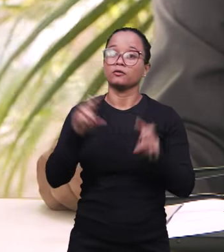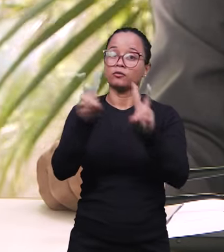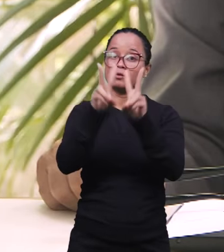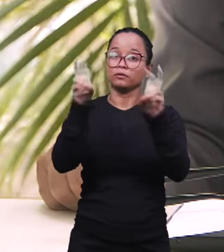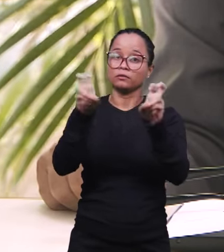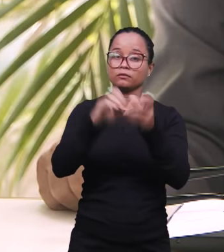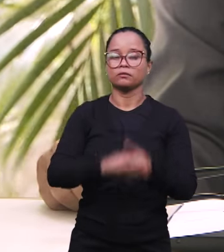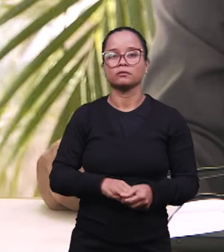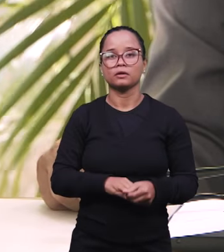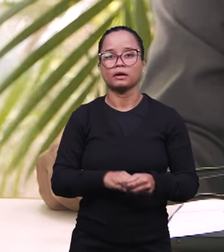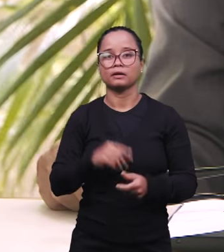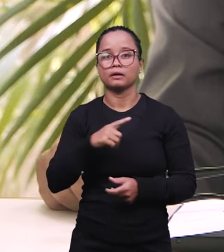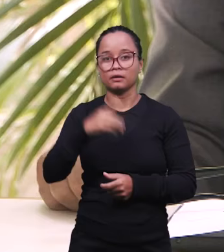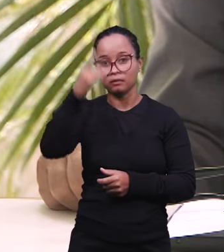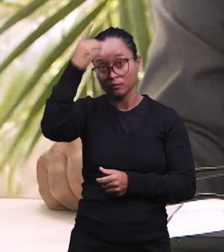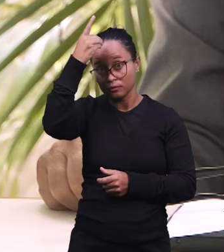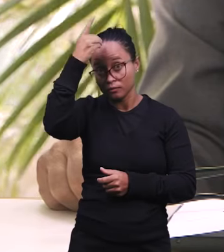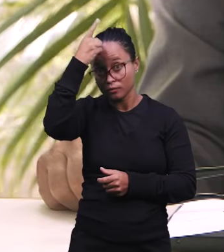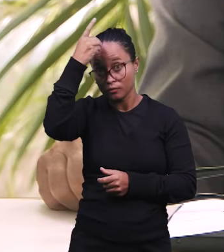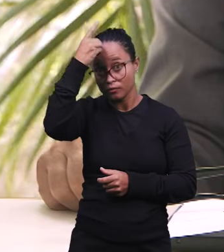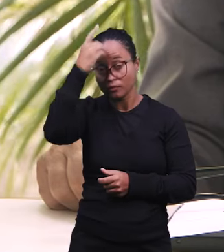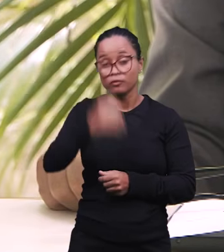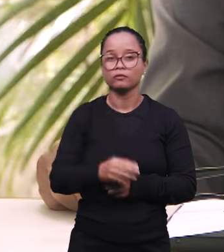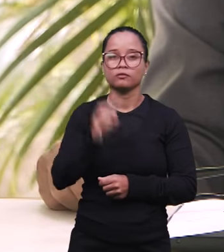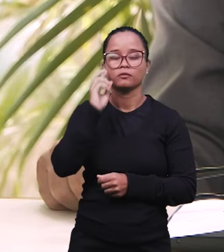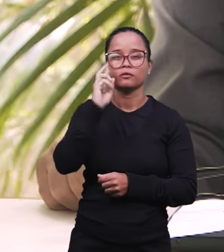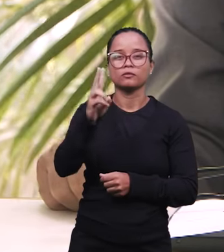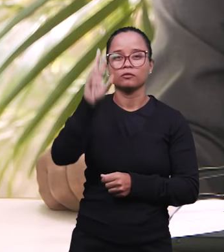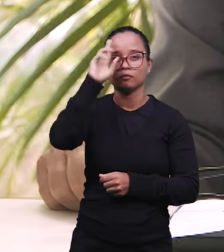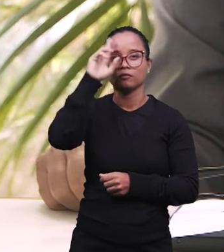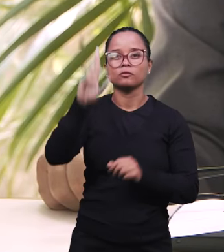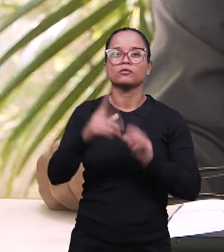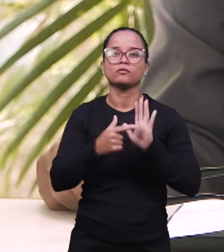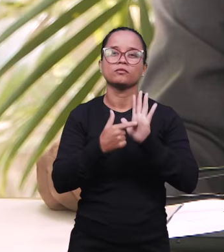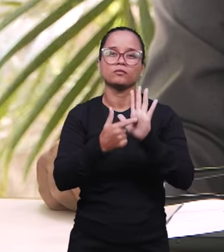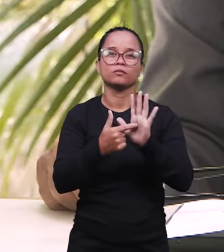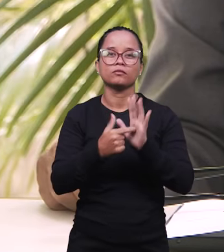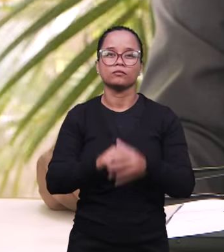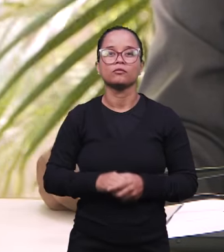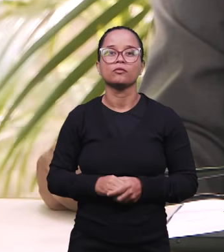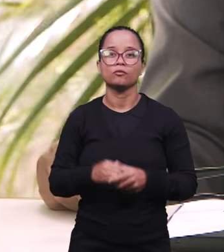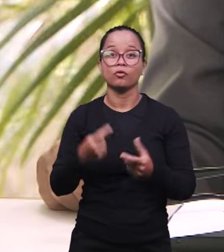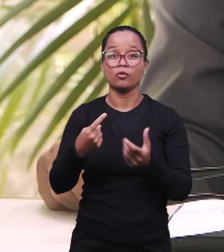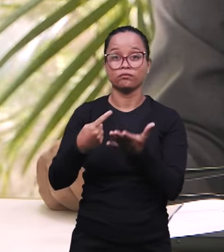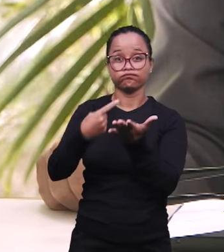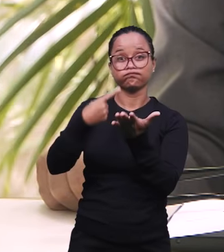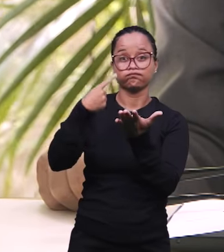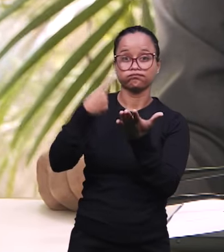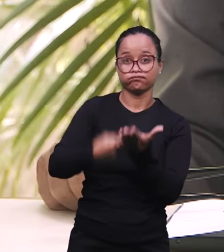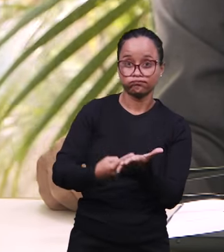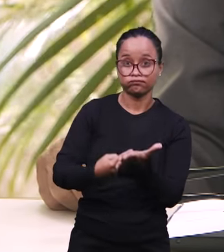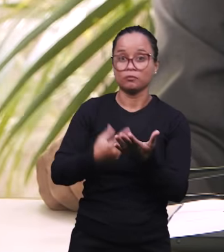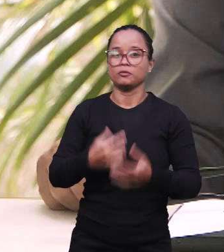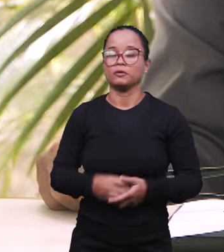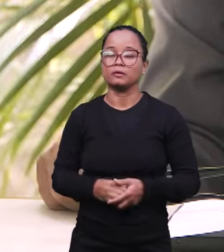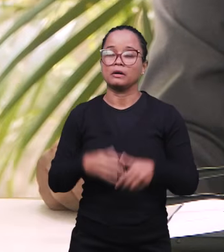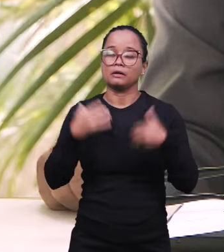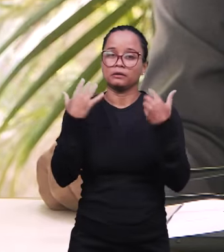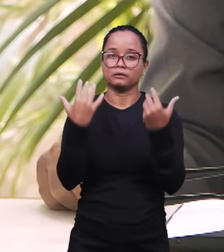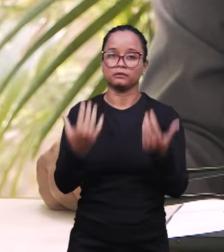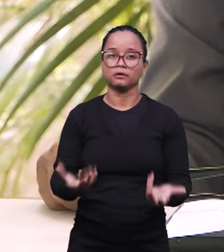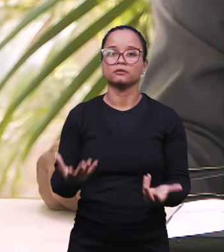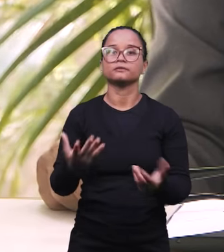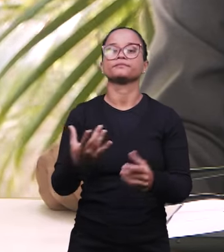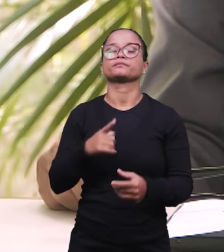ser baseada numa visão na qual o Senhor mostrou ali uma aliança. Então nós abordamos na